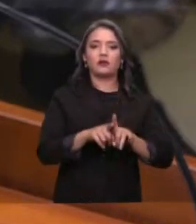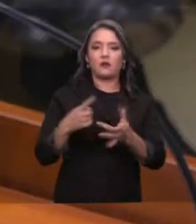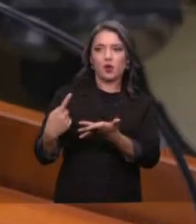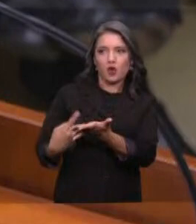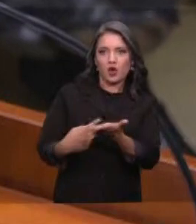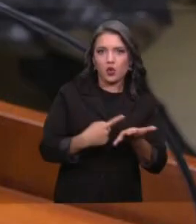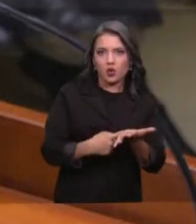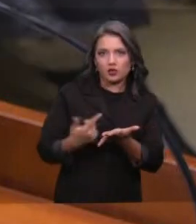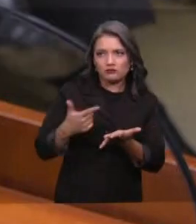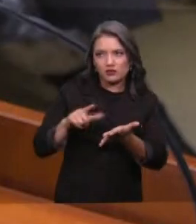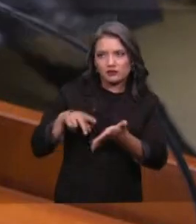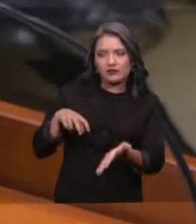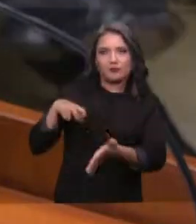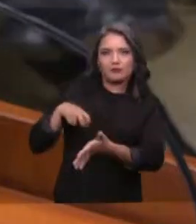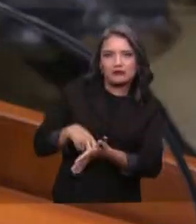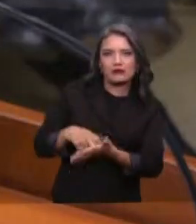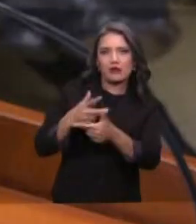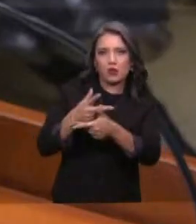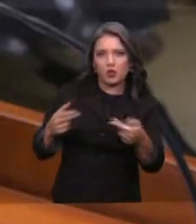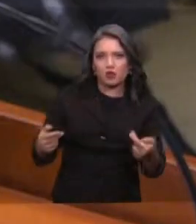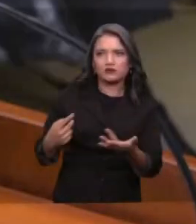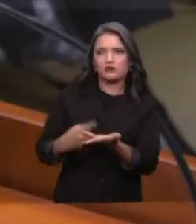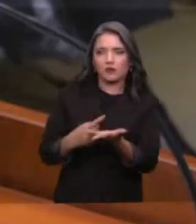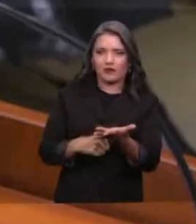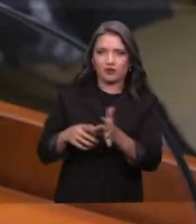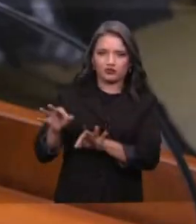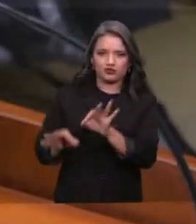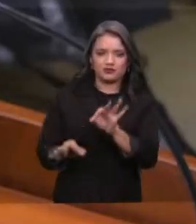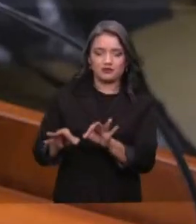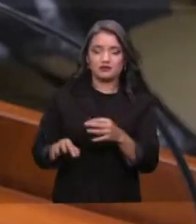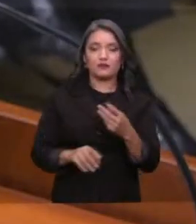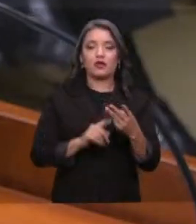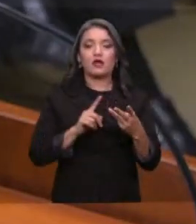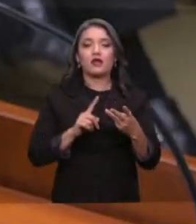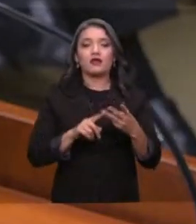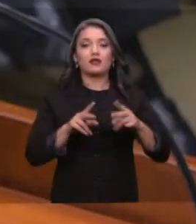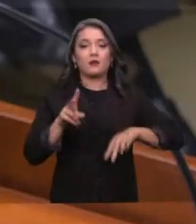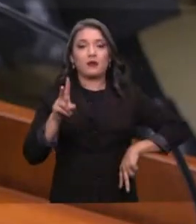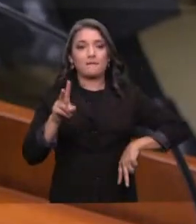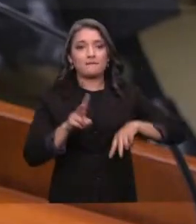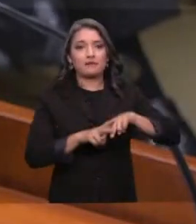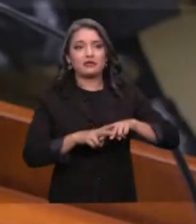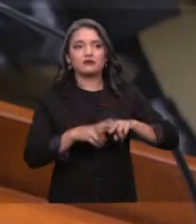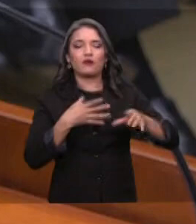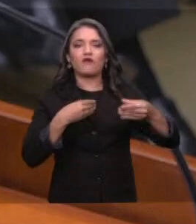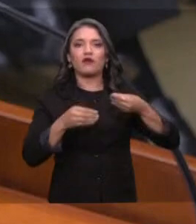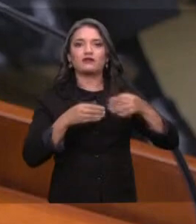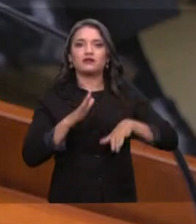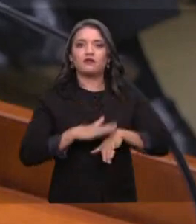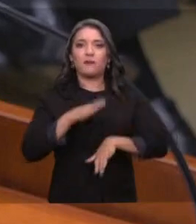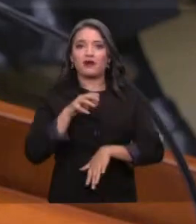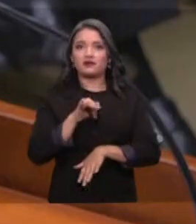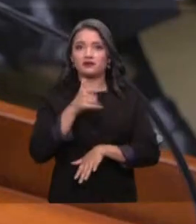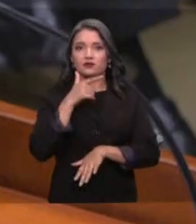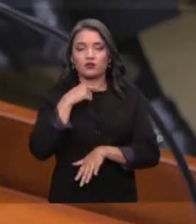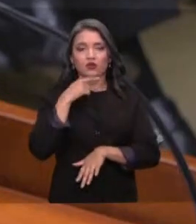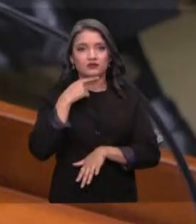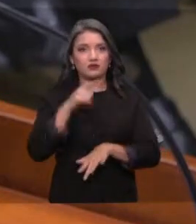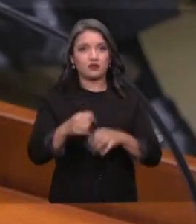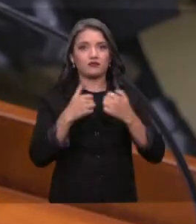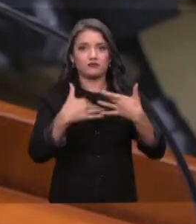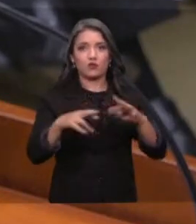arquivamento de inquérito policial e a questão do relaxamento das prisões no caso de não realização de audiência de custódia, muito resumidamente.